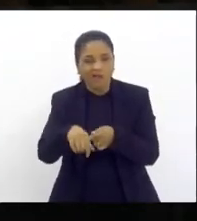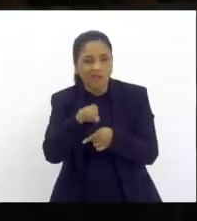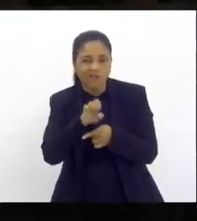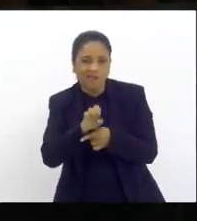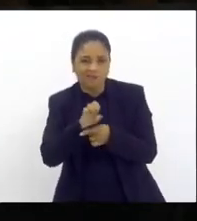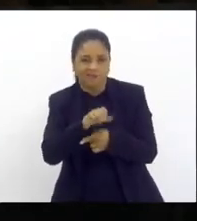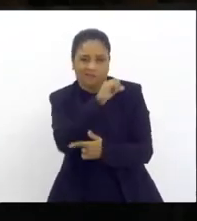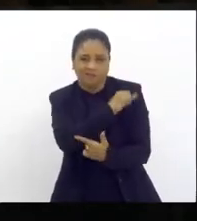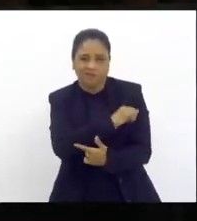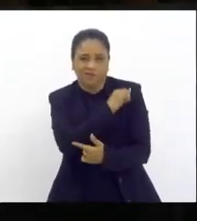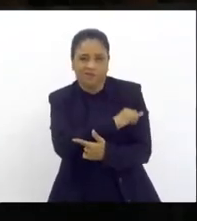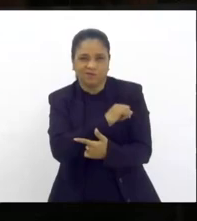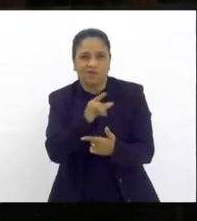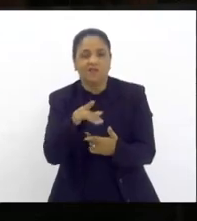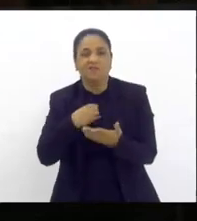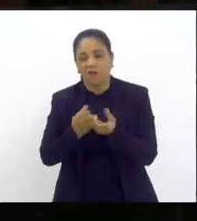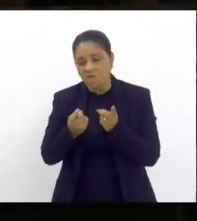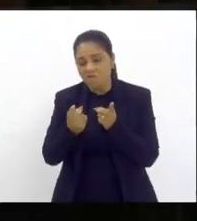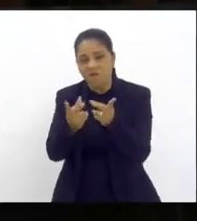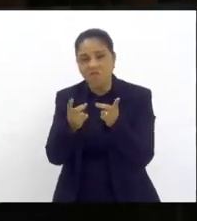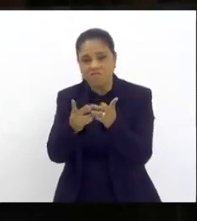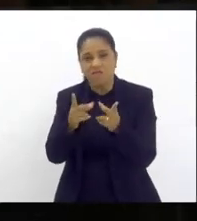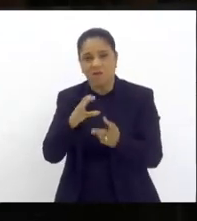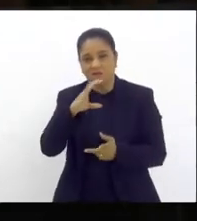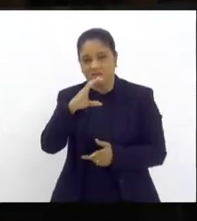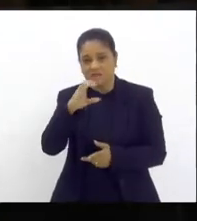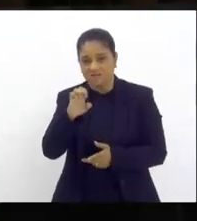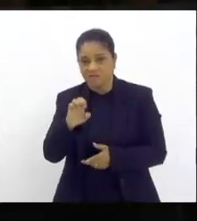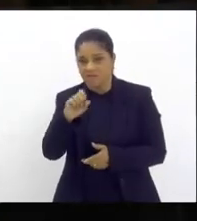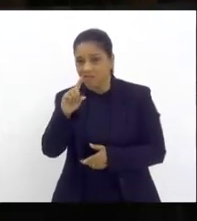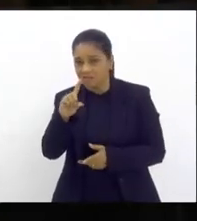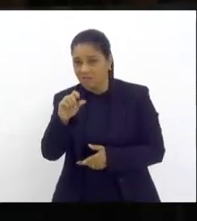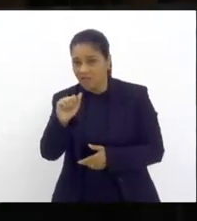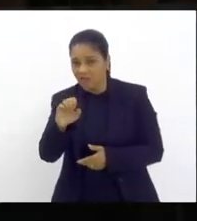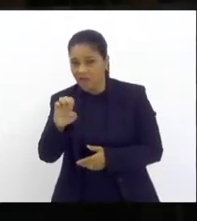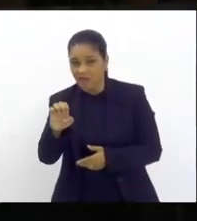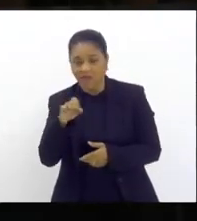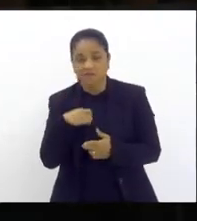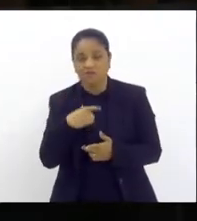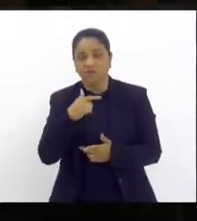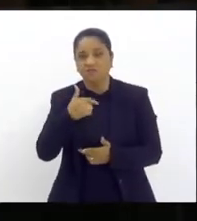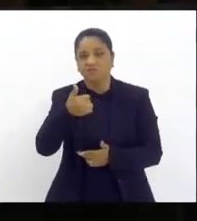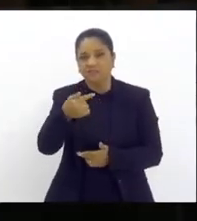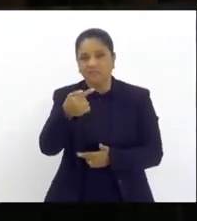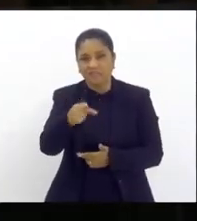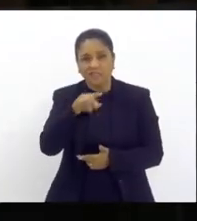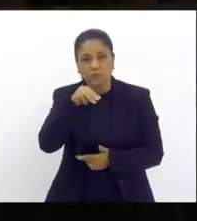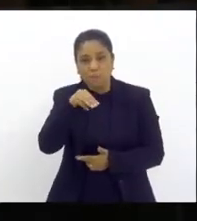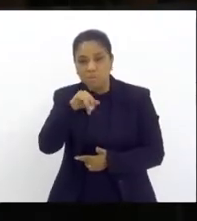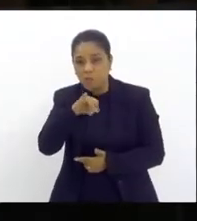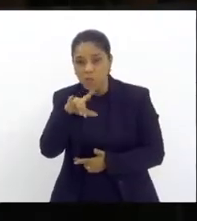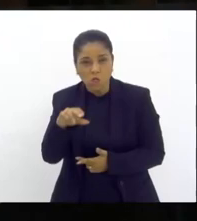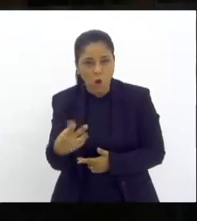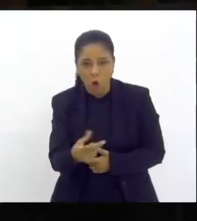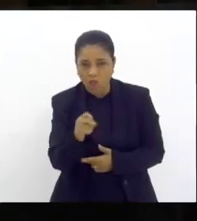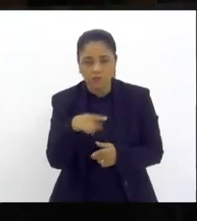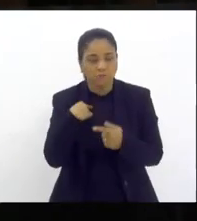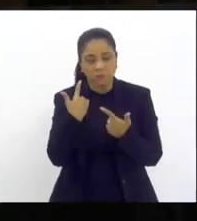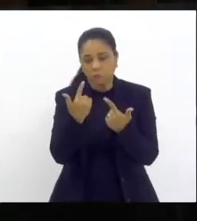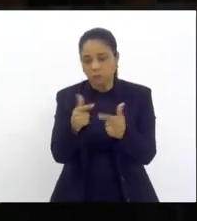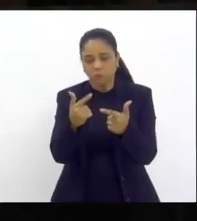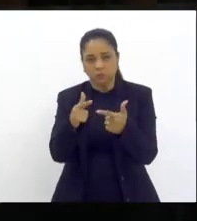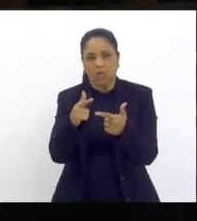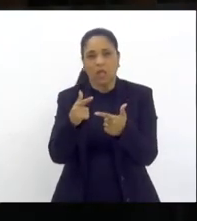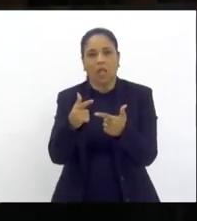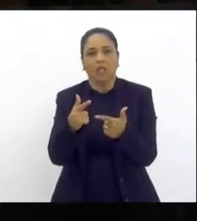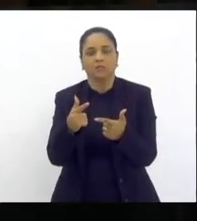A gente vendeu a SEDAI, são 17 bilhões nesse Estado, mas não tem priorização para a vida das nossas